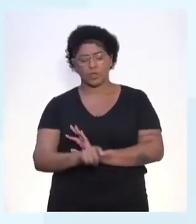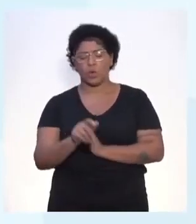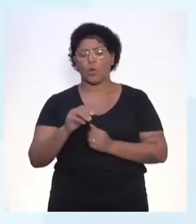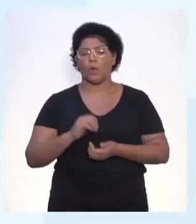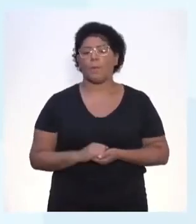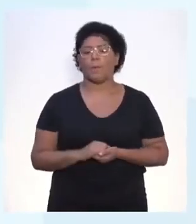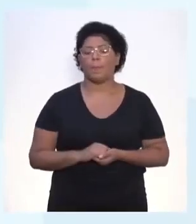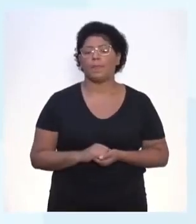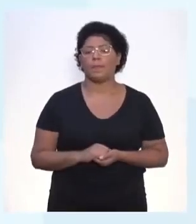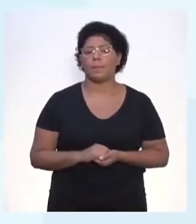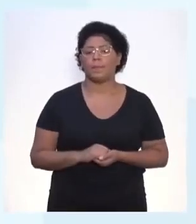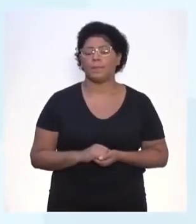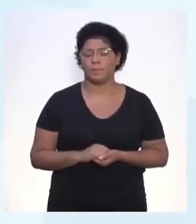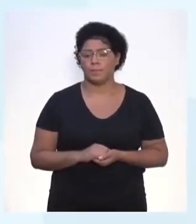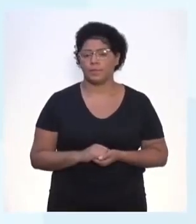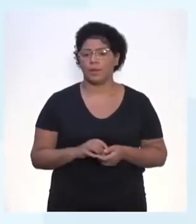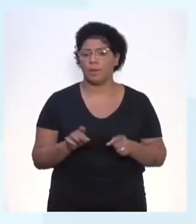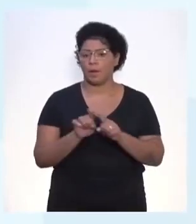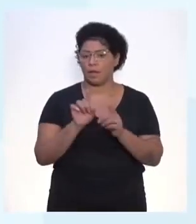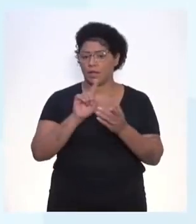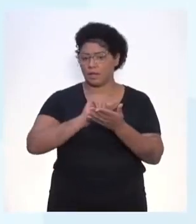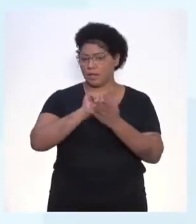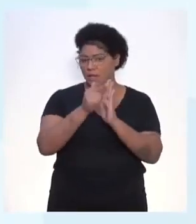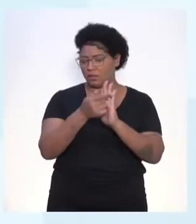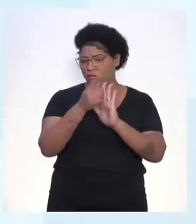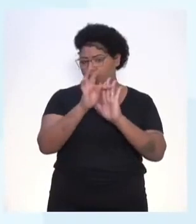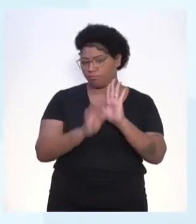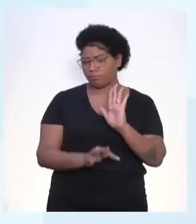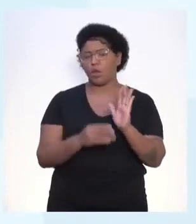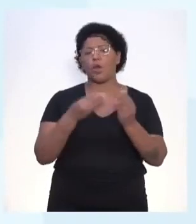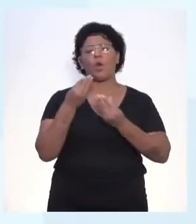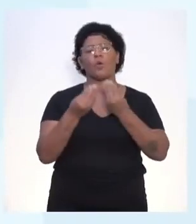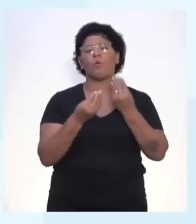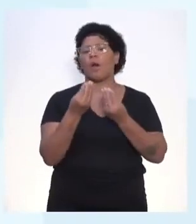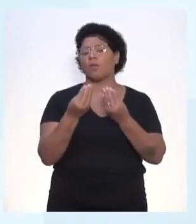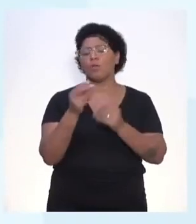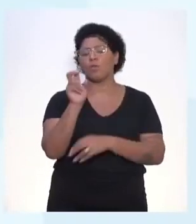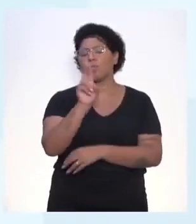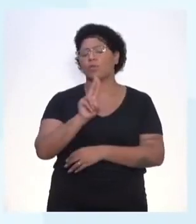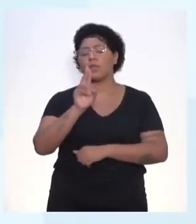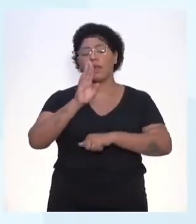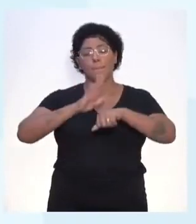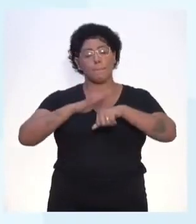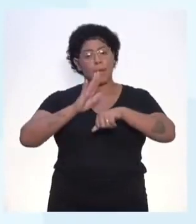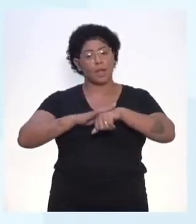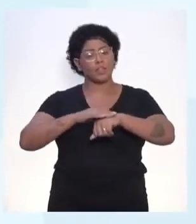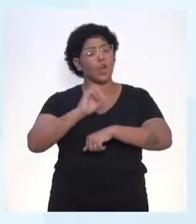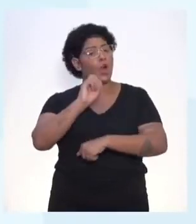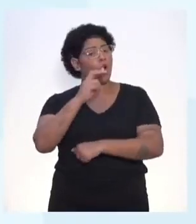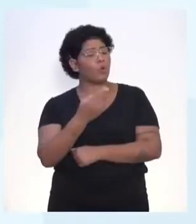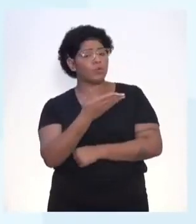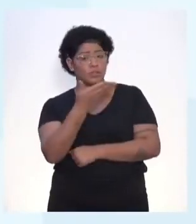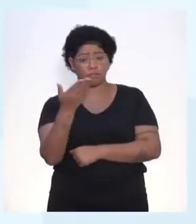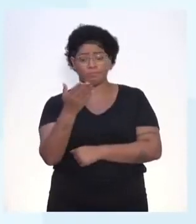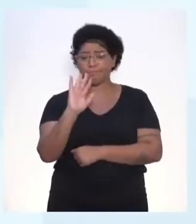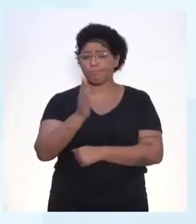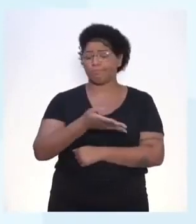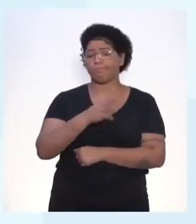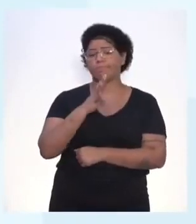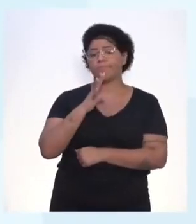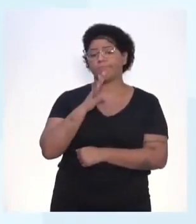gente utilizar algum tipo de gênero textual. Qual é o gênero textual que a gente costuma usar mais, ou aquele que você conhece, que a gente utiliza para